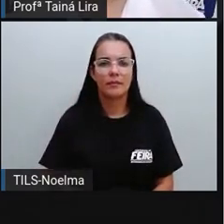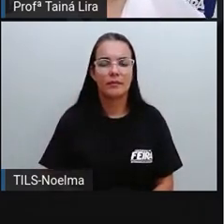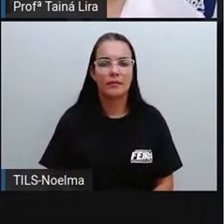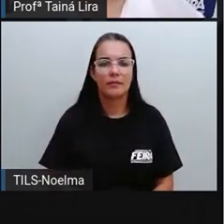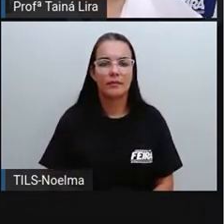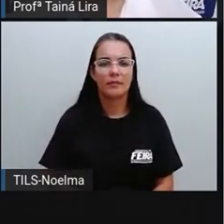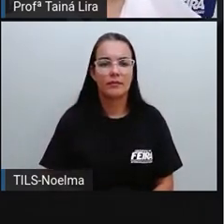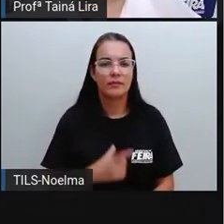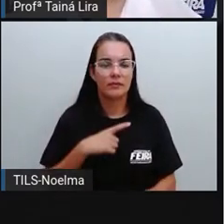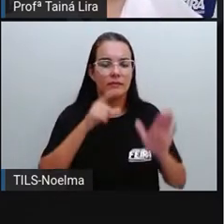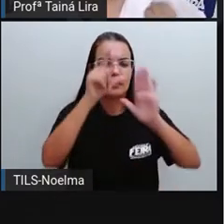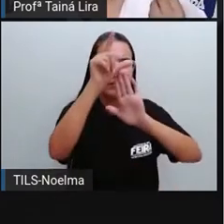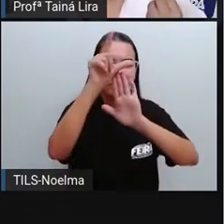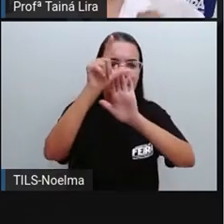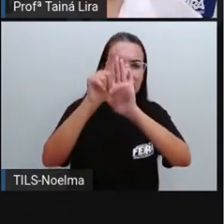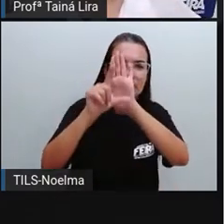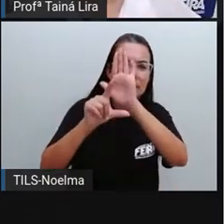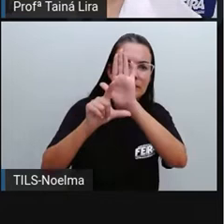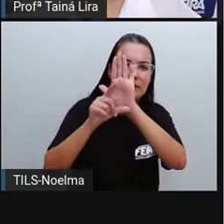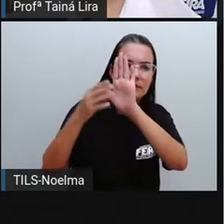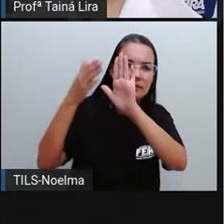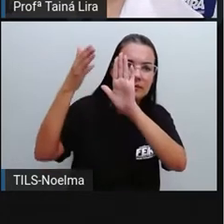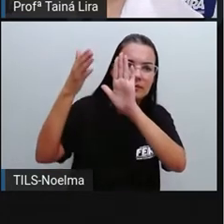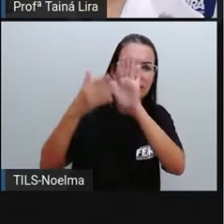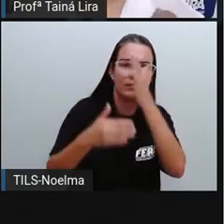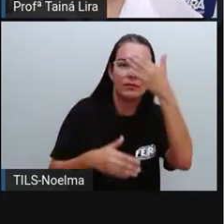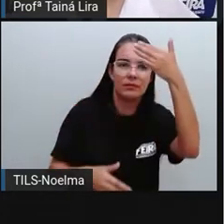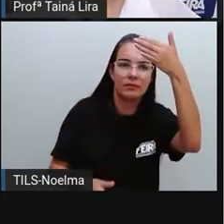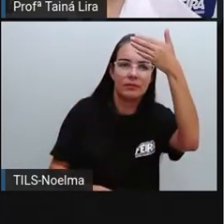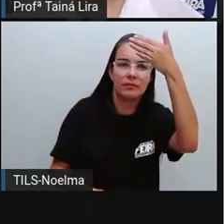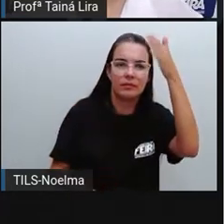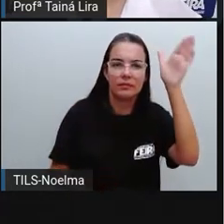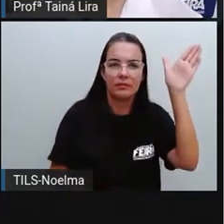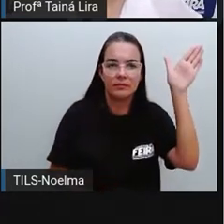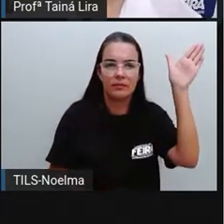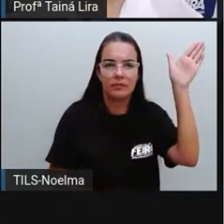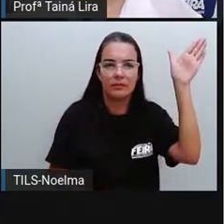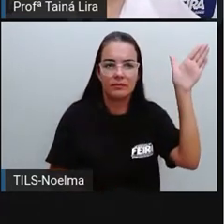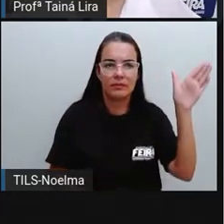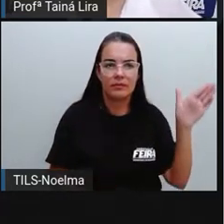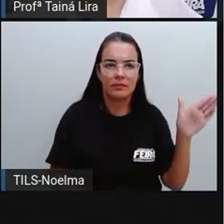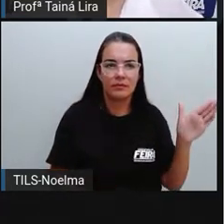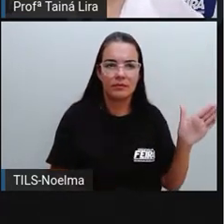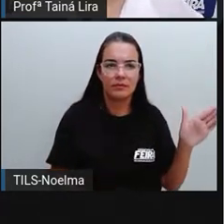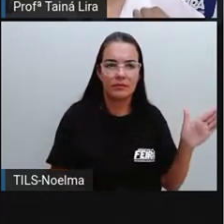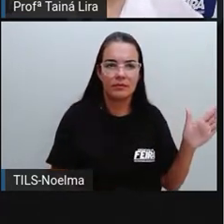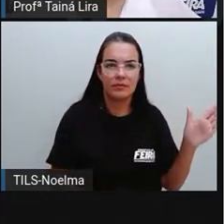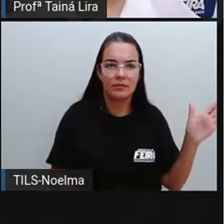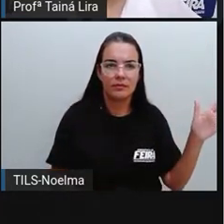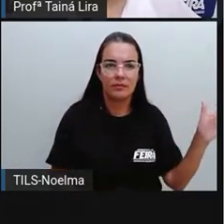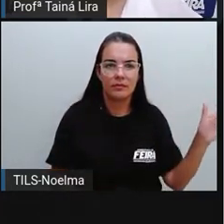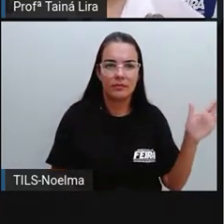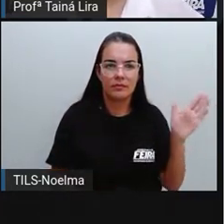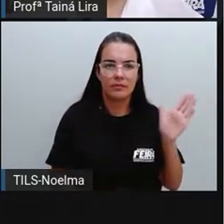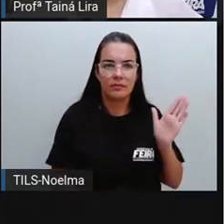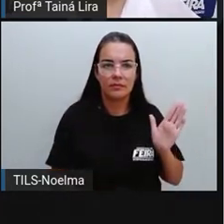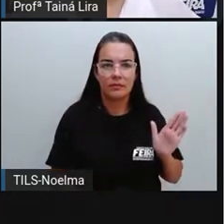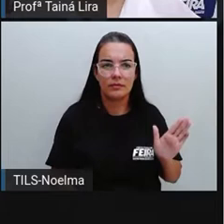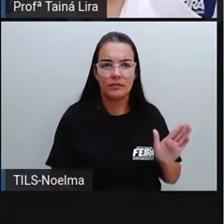cancan, burro, buraco, paciência, pôquer,